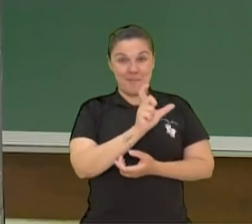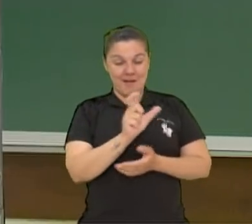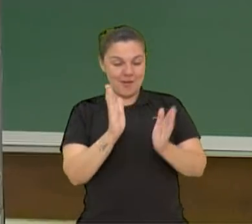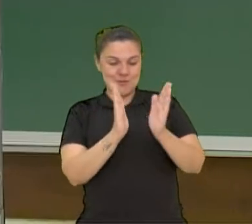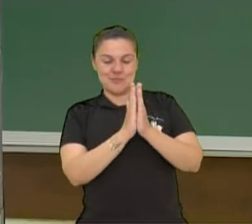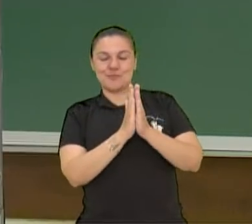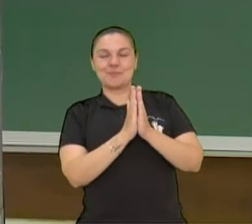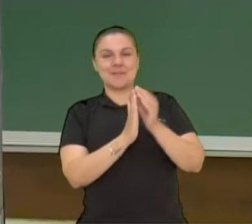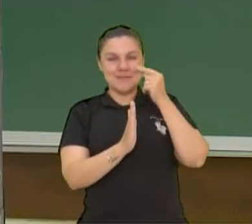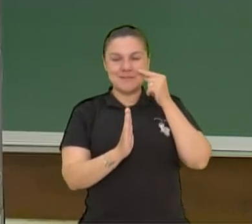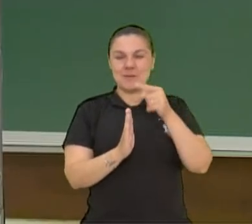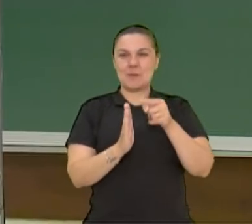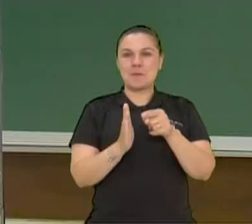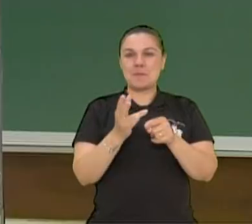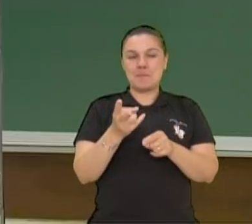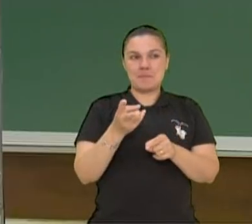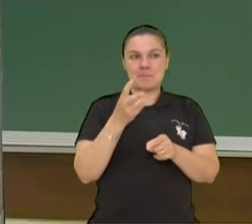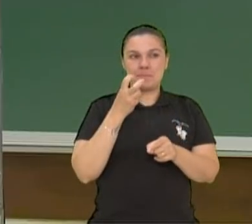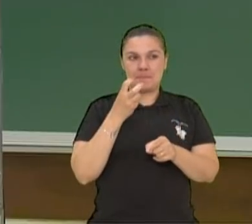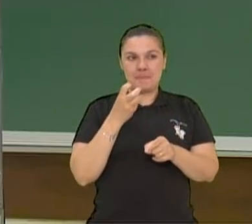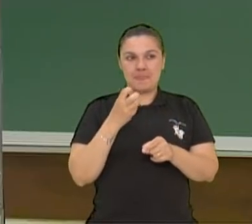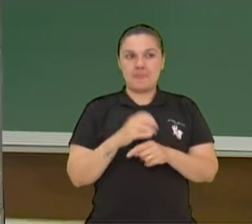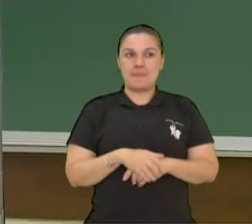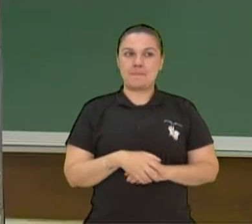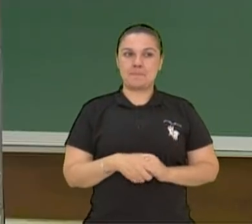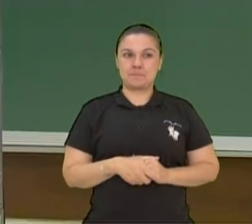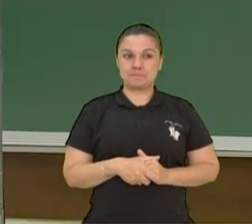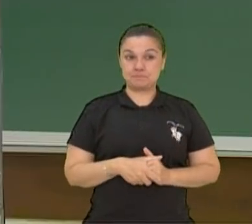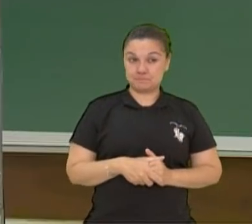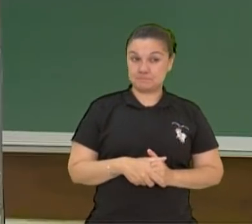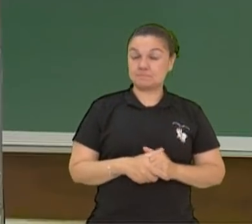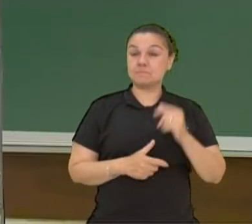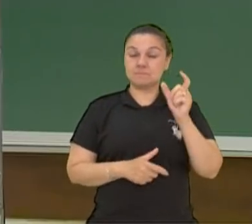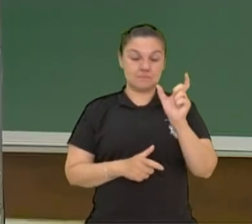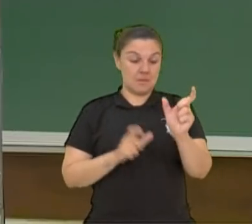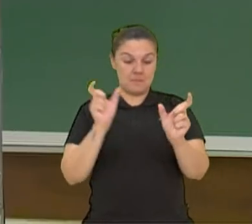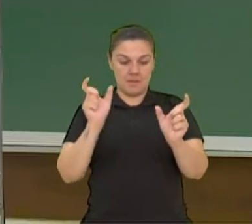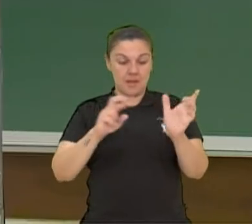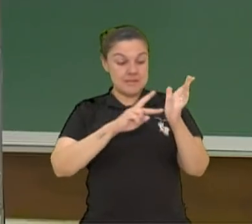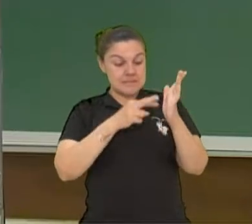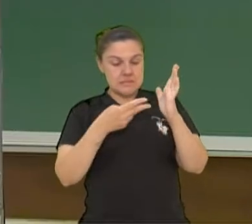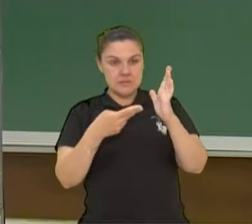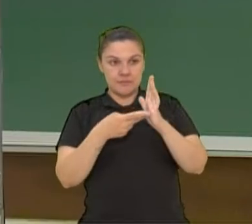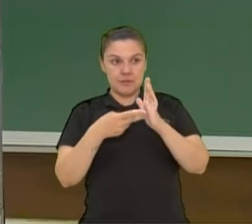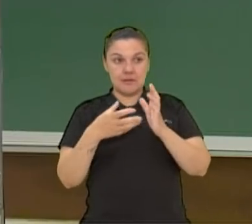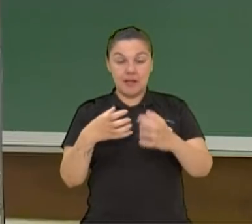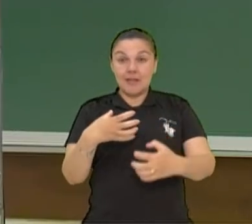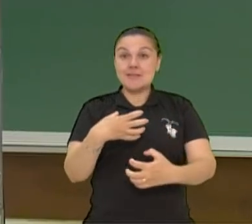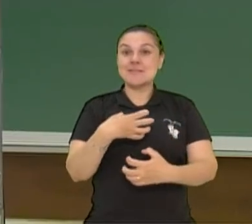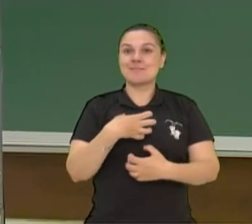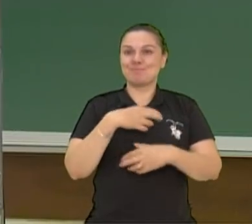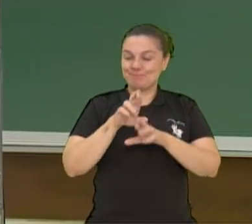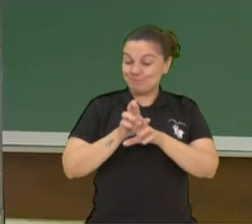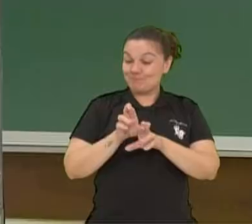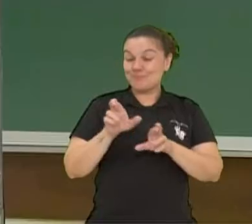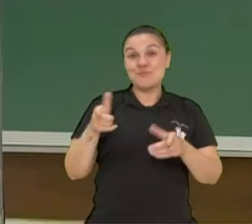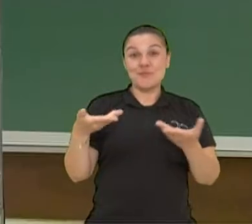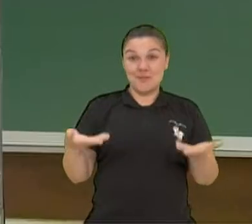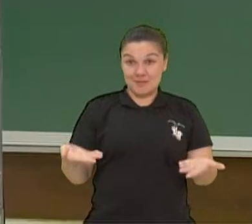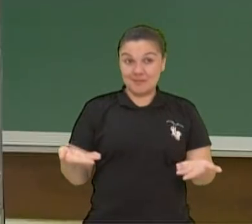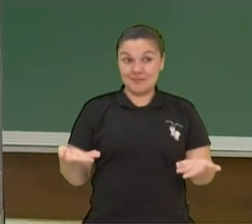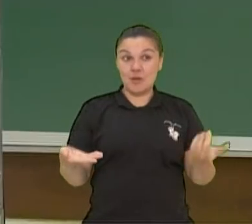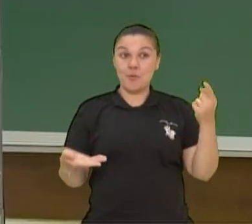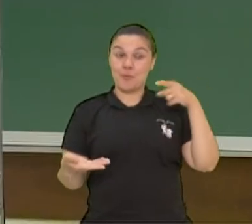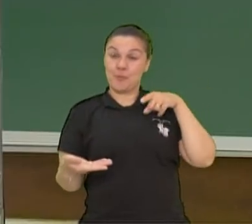que vocês percebem que as palavras que apareceram aqui, elas têm significado, elas têm sentido diferente, né?